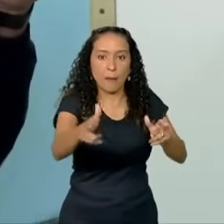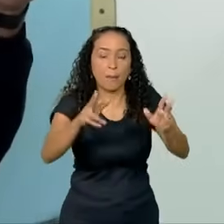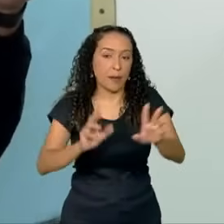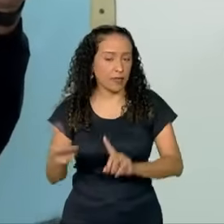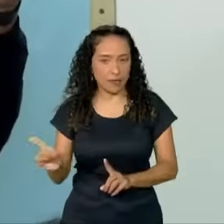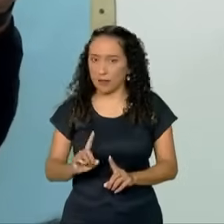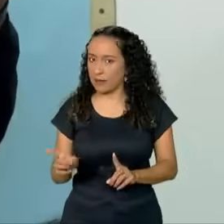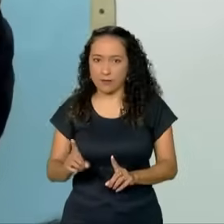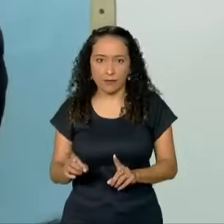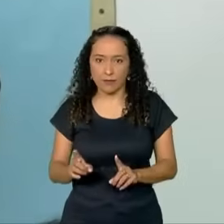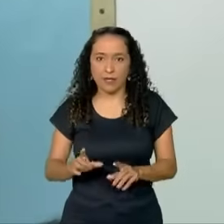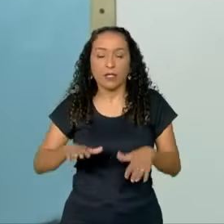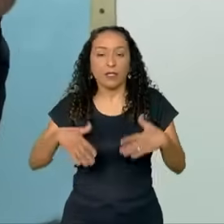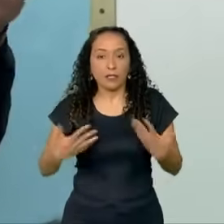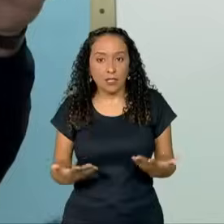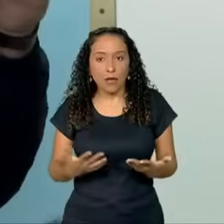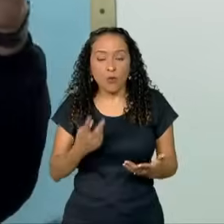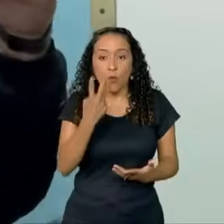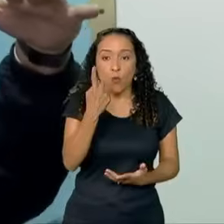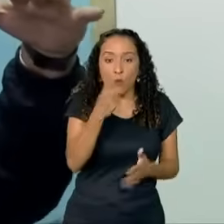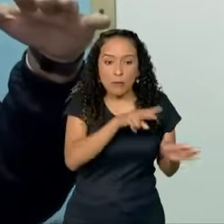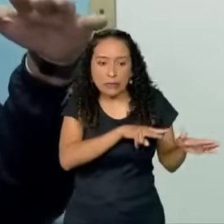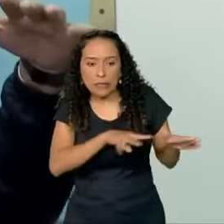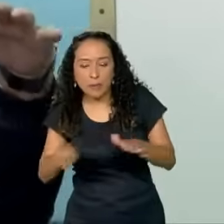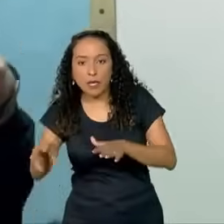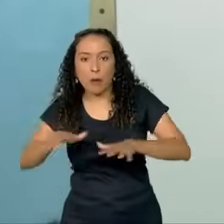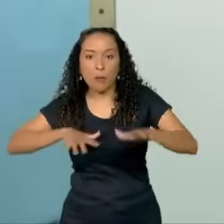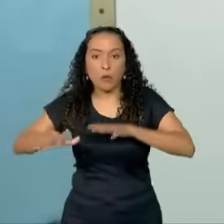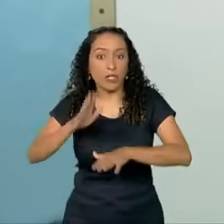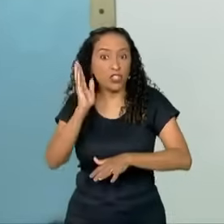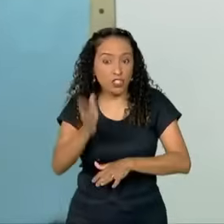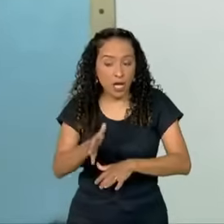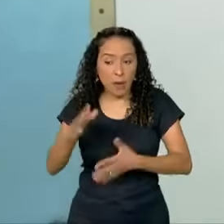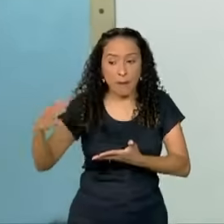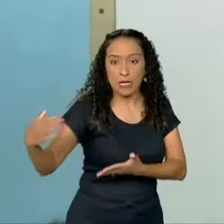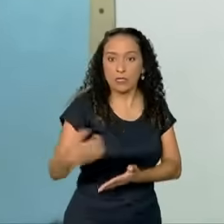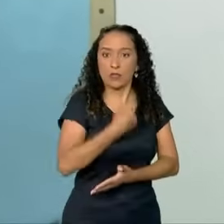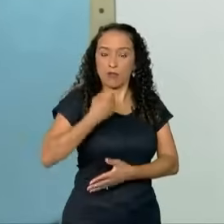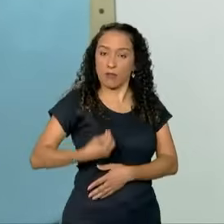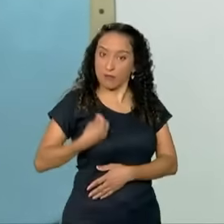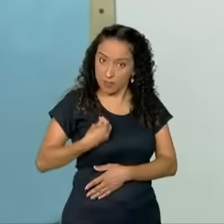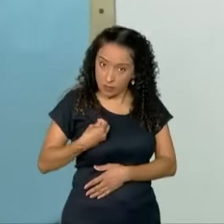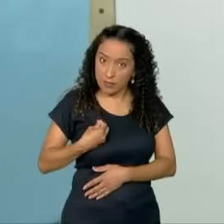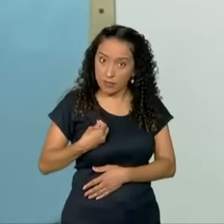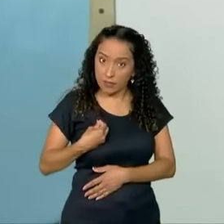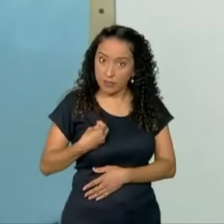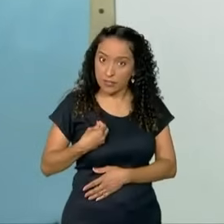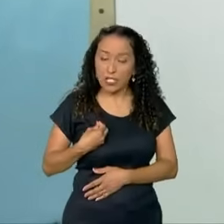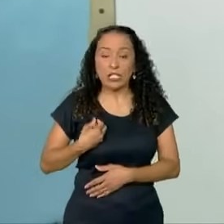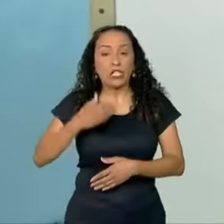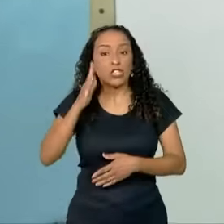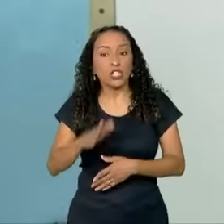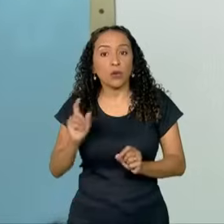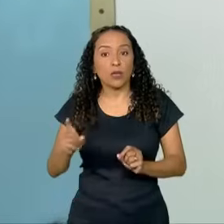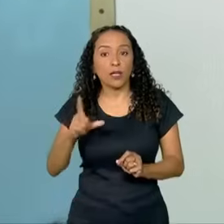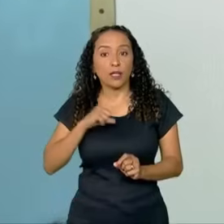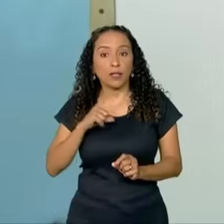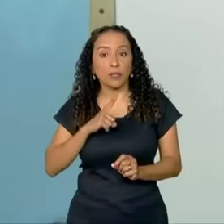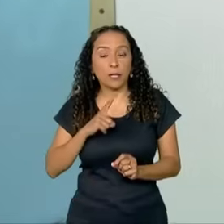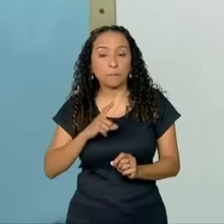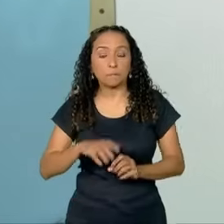E aí nós estamos há uma semana mobilizados para salvar vidas e já temos que